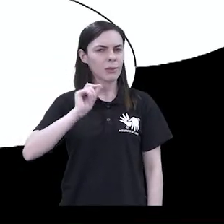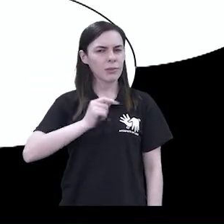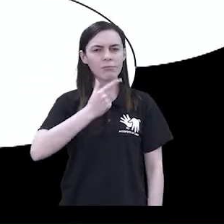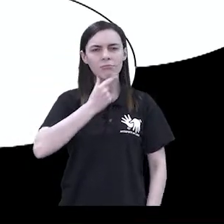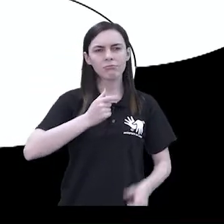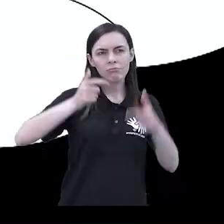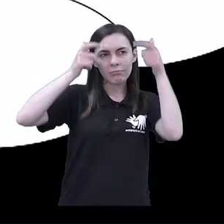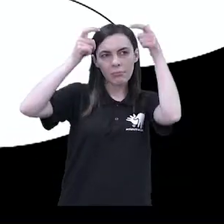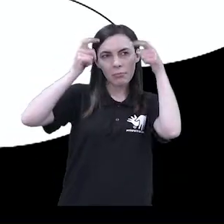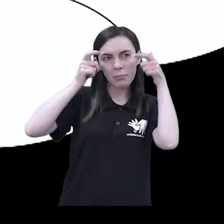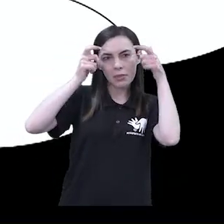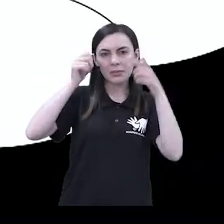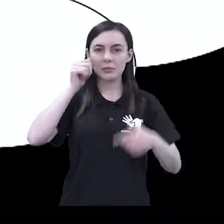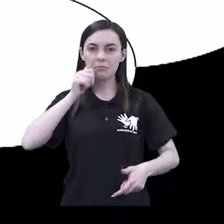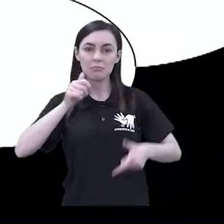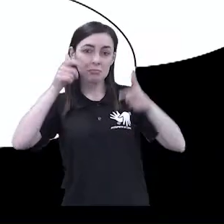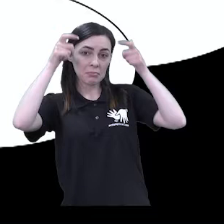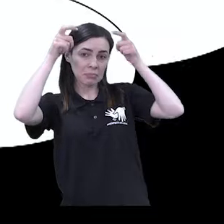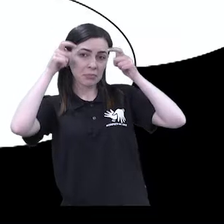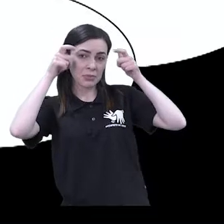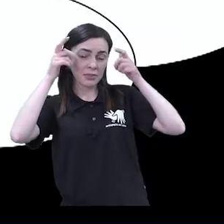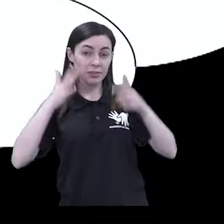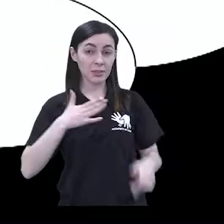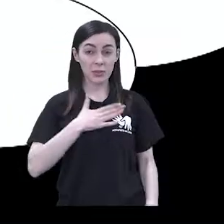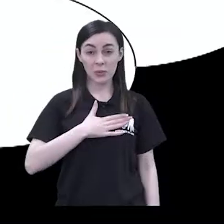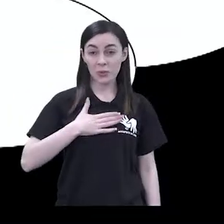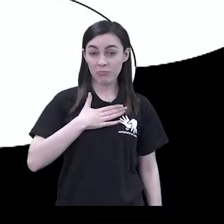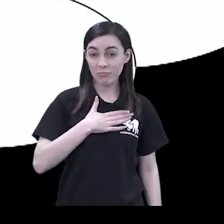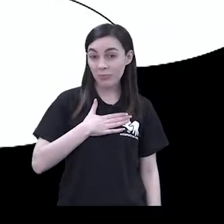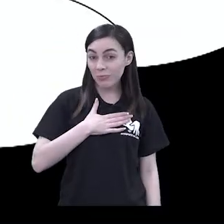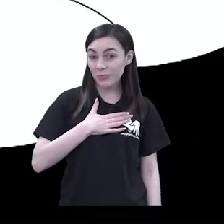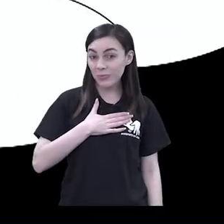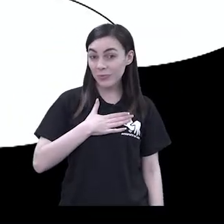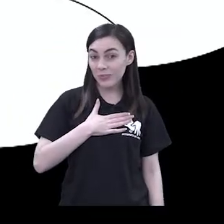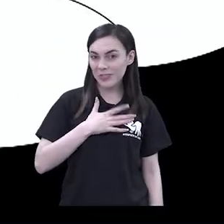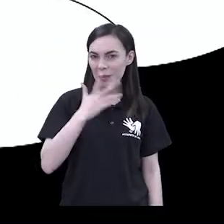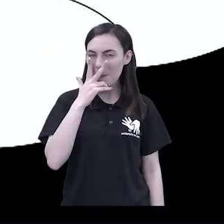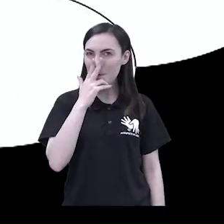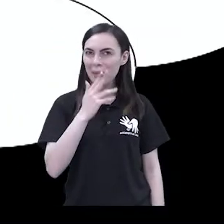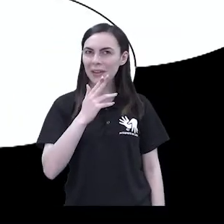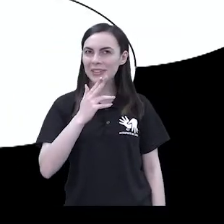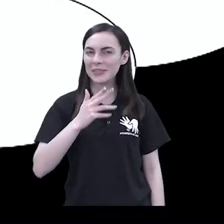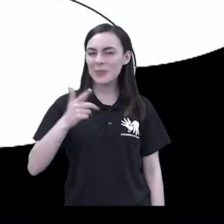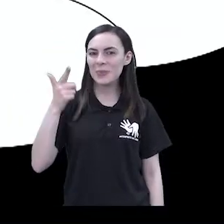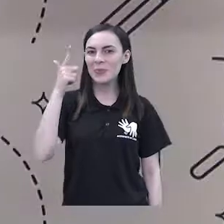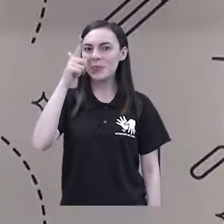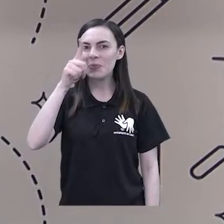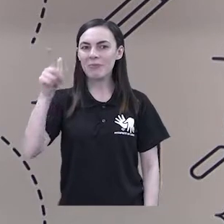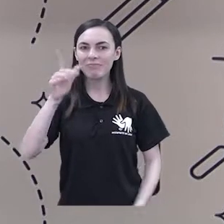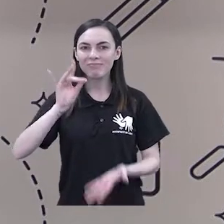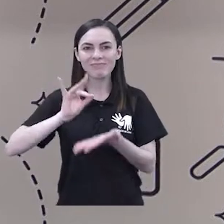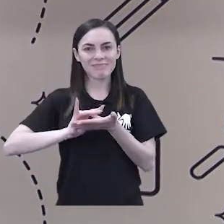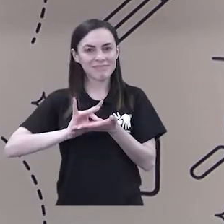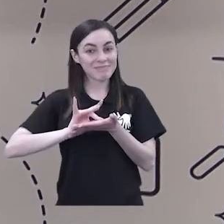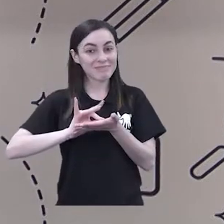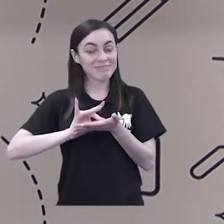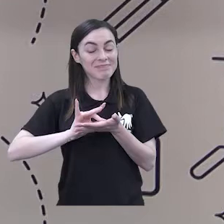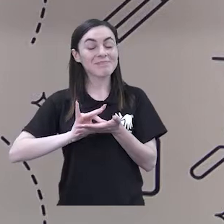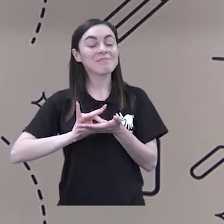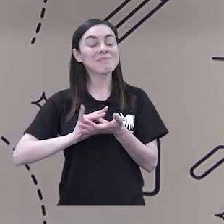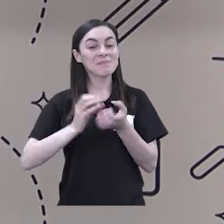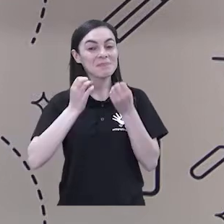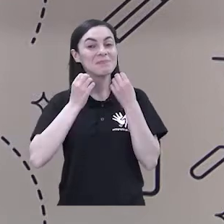e princesas? Alguém aí gosta de fugir um pouco da realidade?